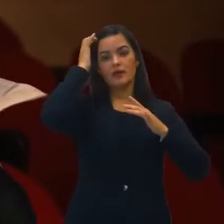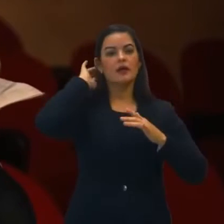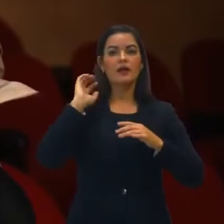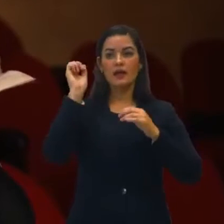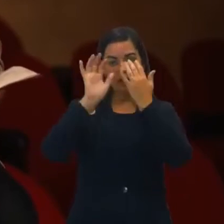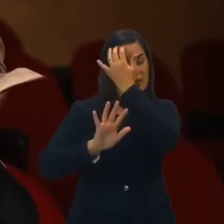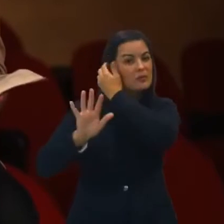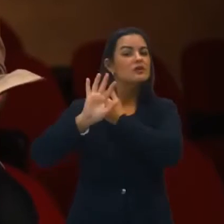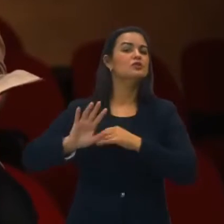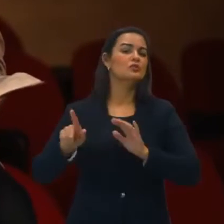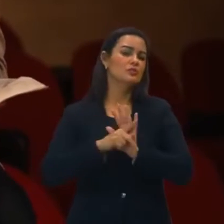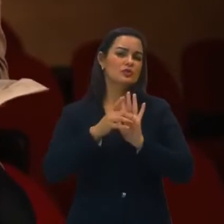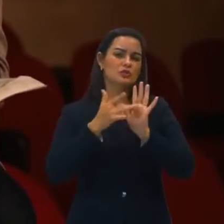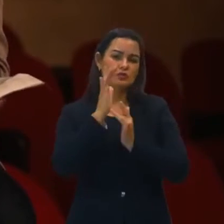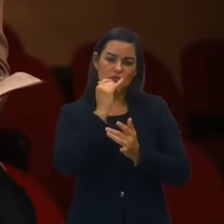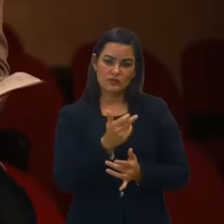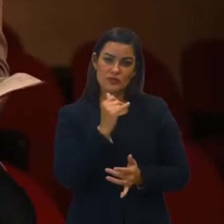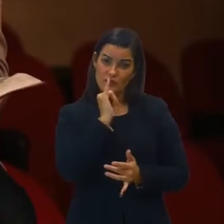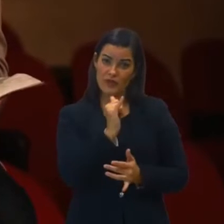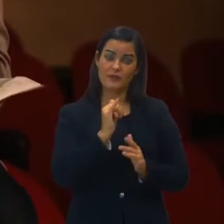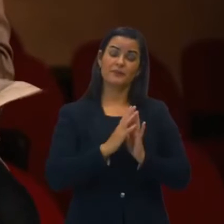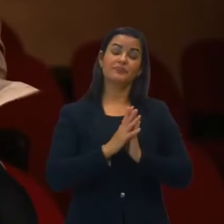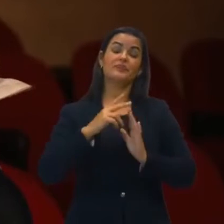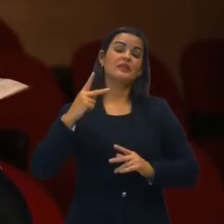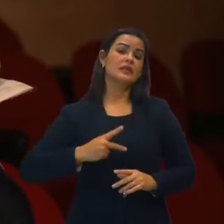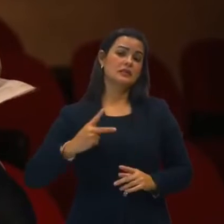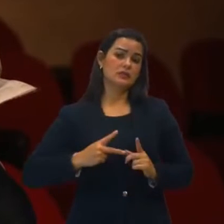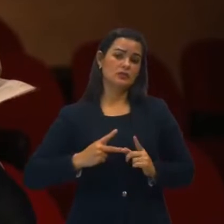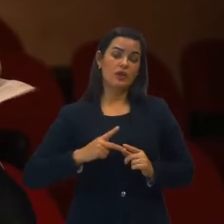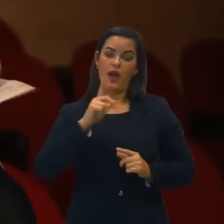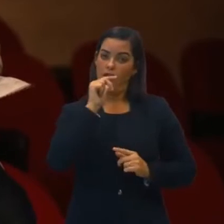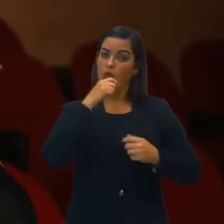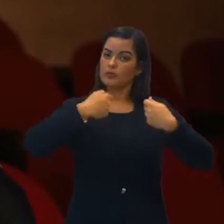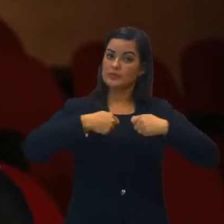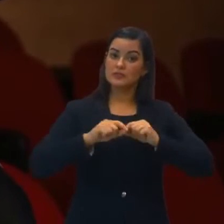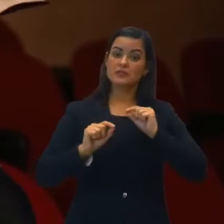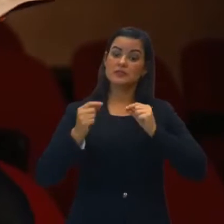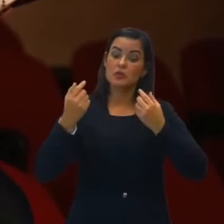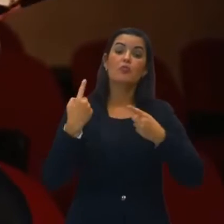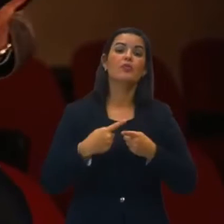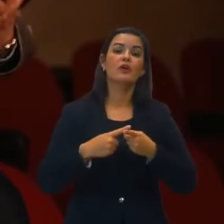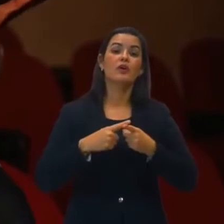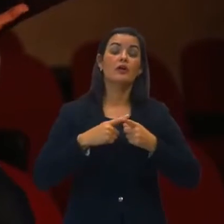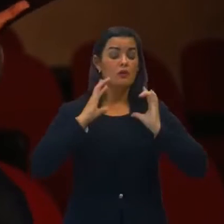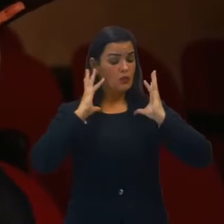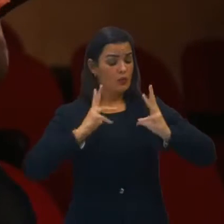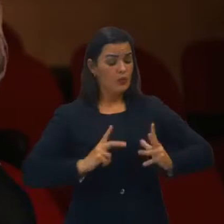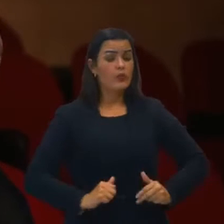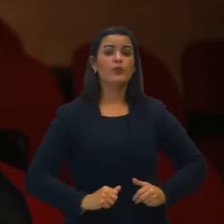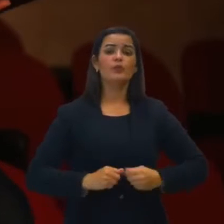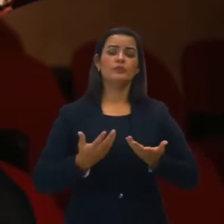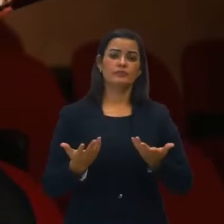Mas em segundo lugar, a água é necessária para purificar. Talvez você possa perguntar, como eu